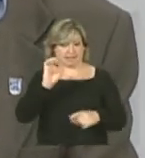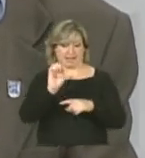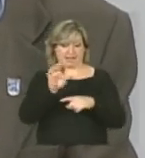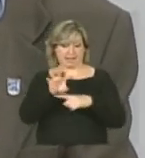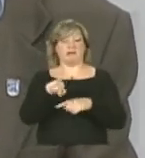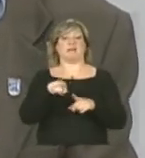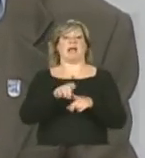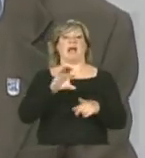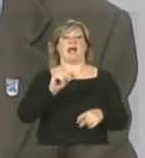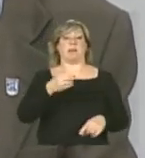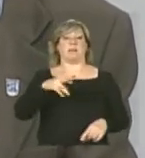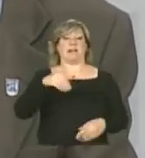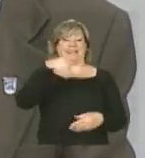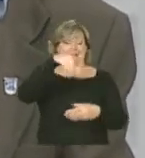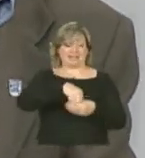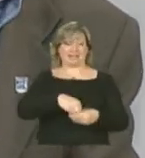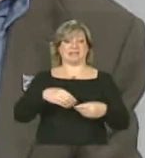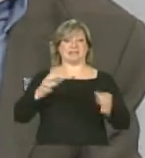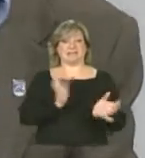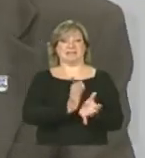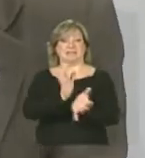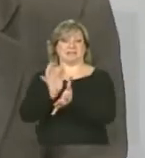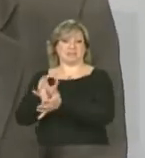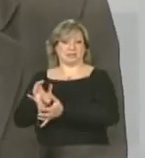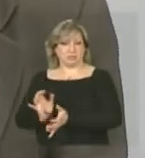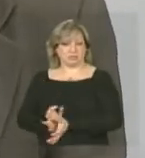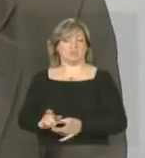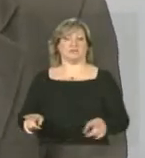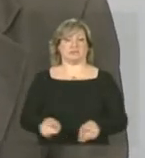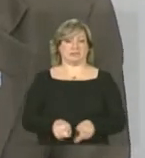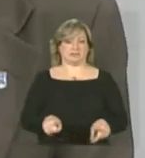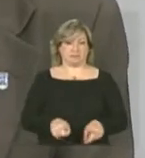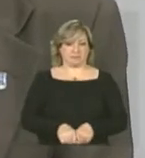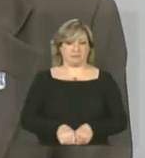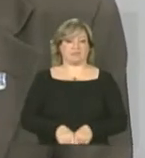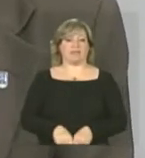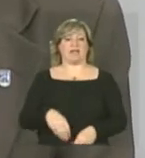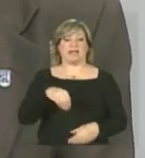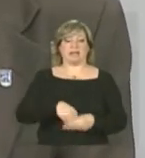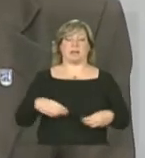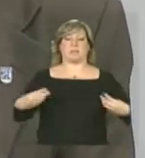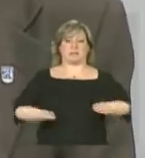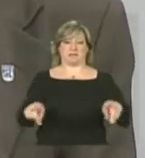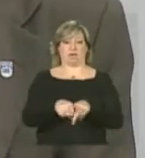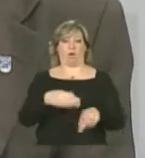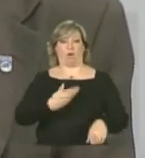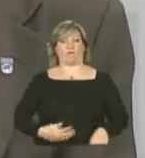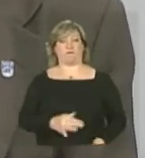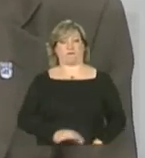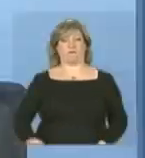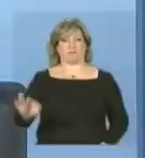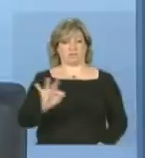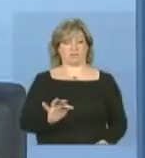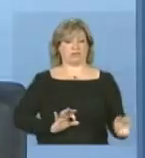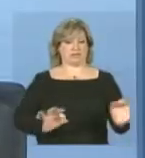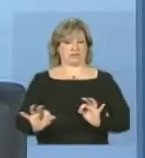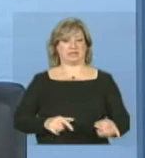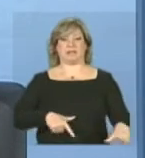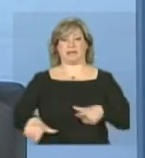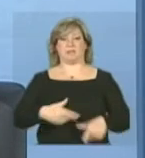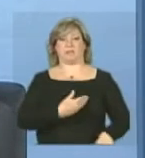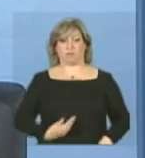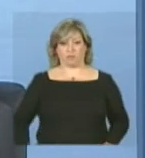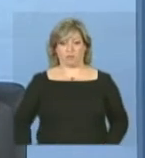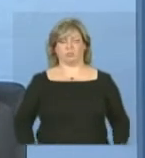Câmara Intersetorial, à semelhança da nossa Câmara Interministerial no Governo Federal, que é uma instância governamental de